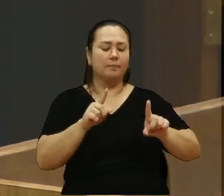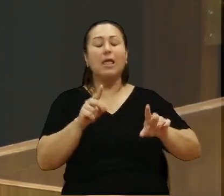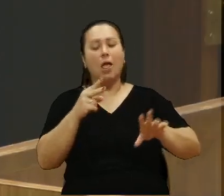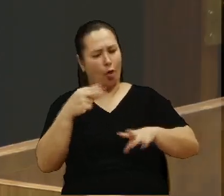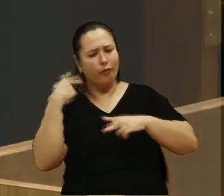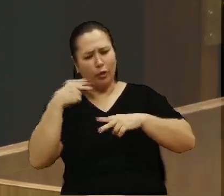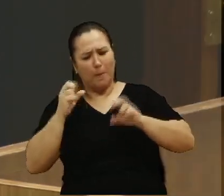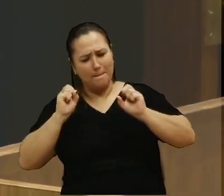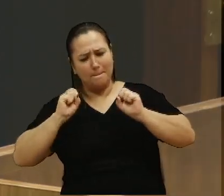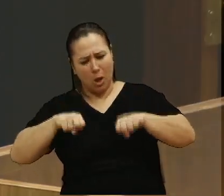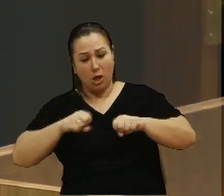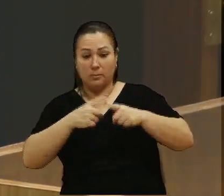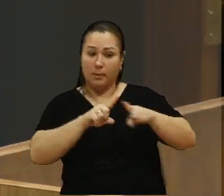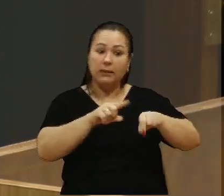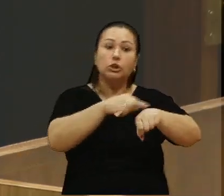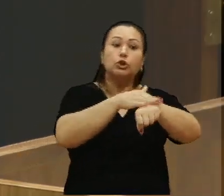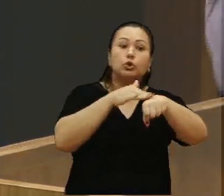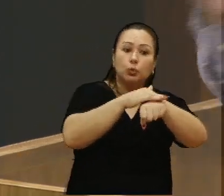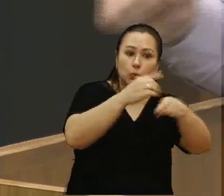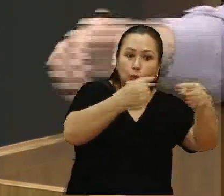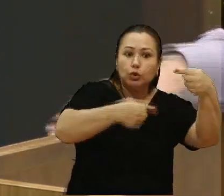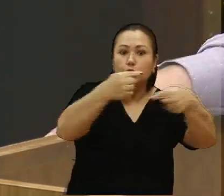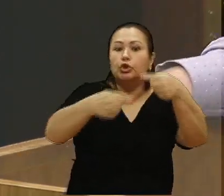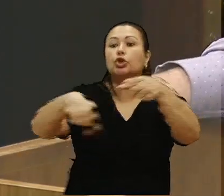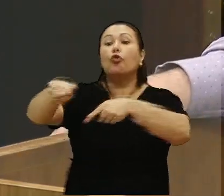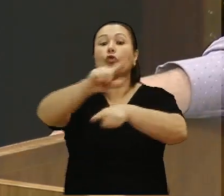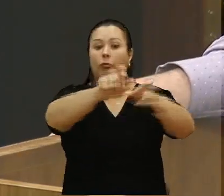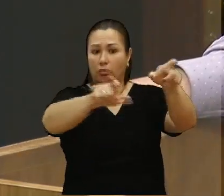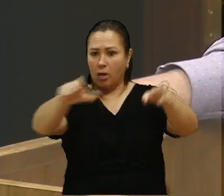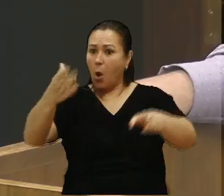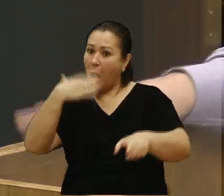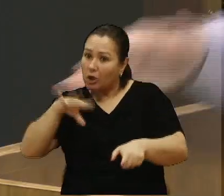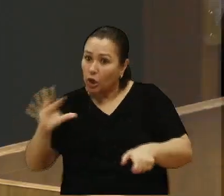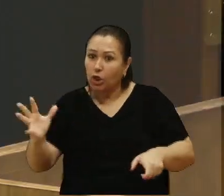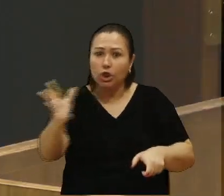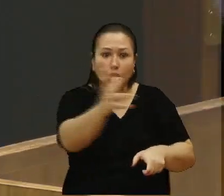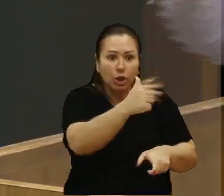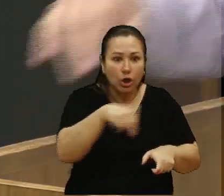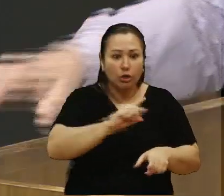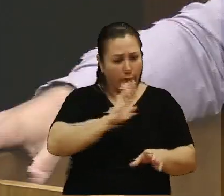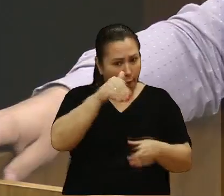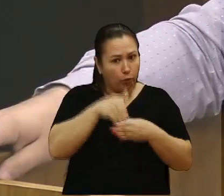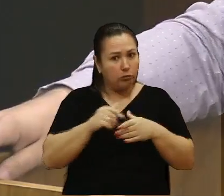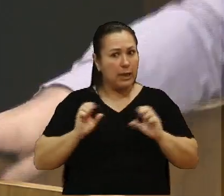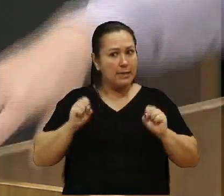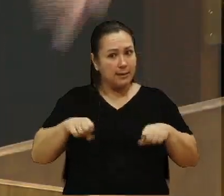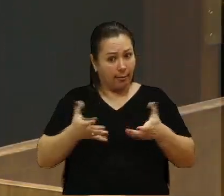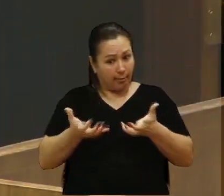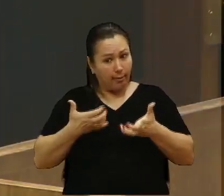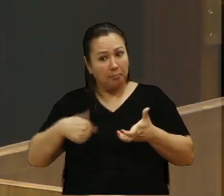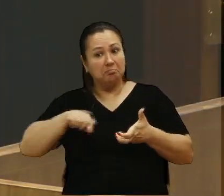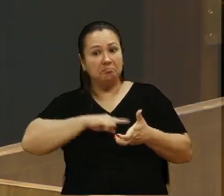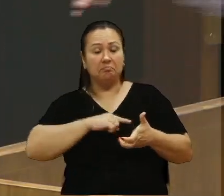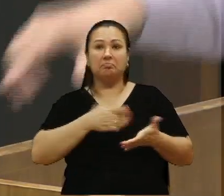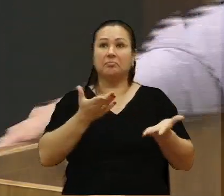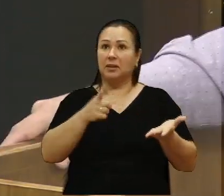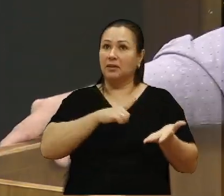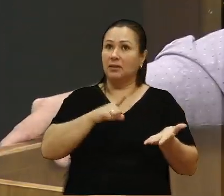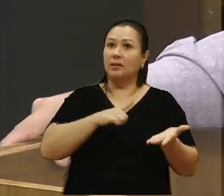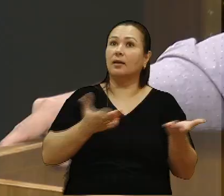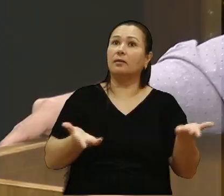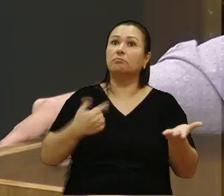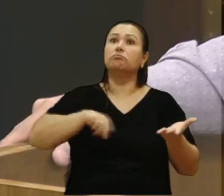mas tenho certeza que vai ser por unanimidade. Está aí o presidente da Comissão da Saúde, que pode encabeçar o pedido. E vamos parar